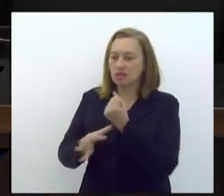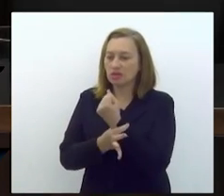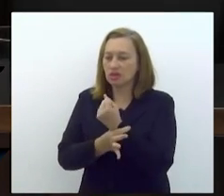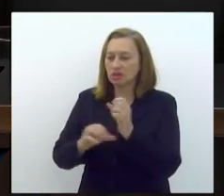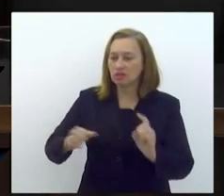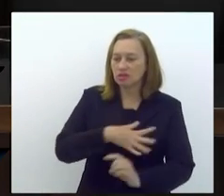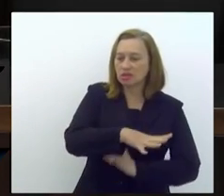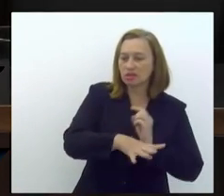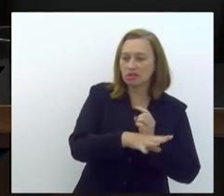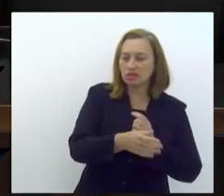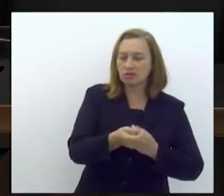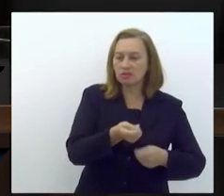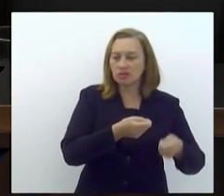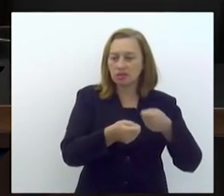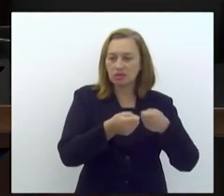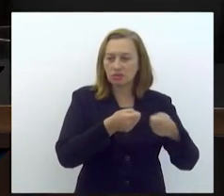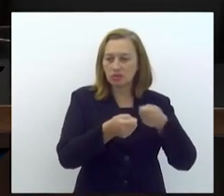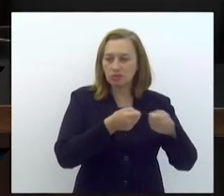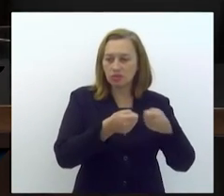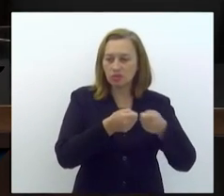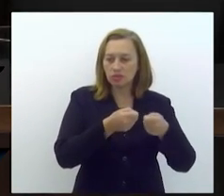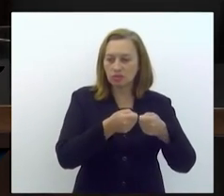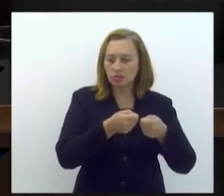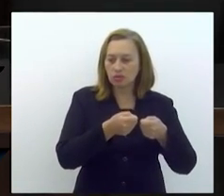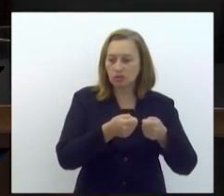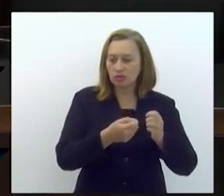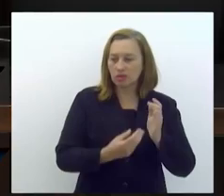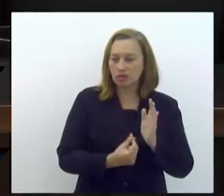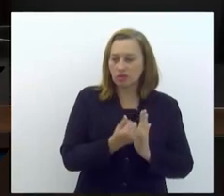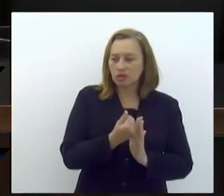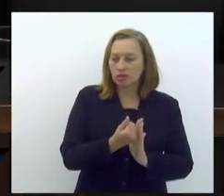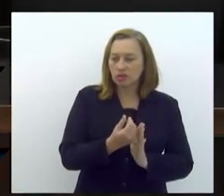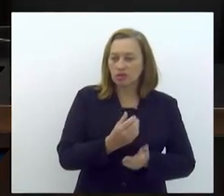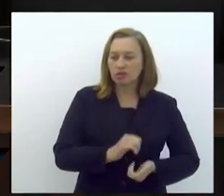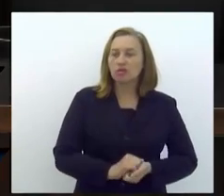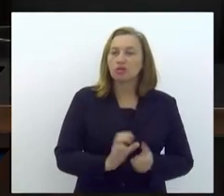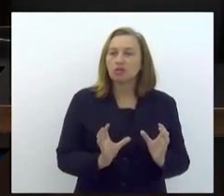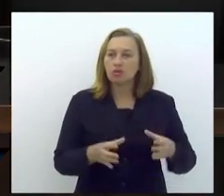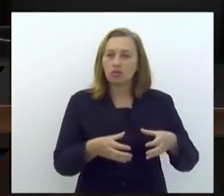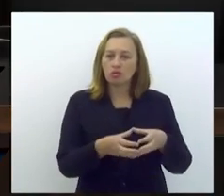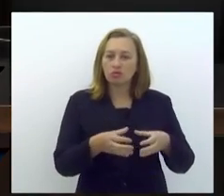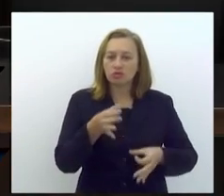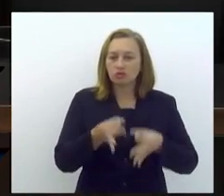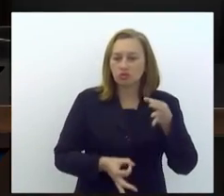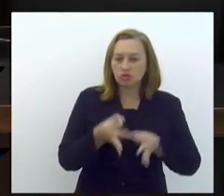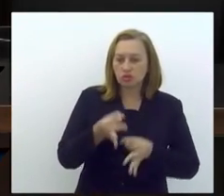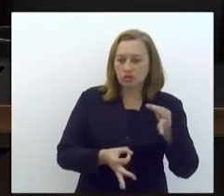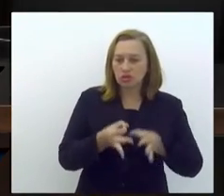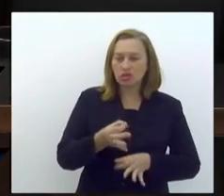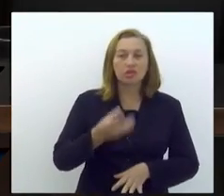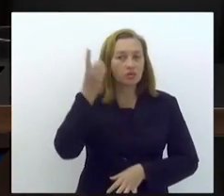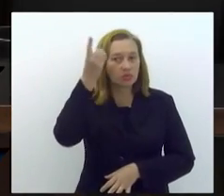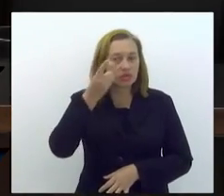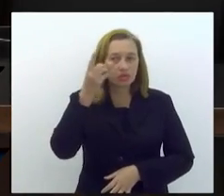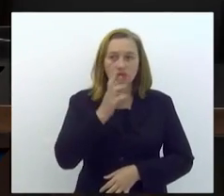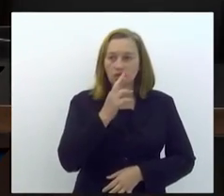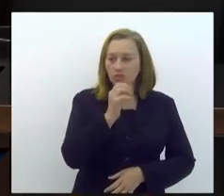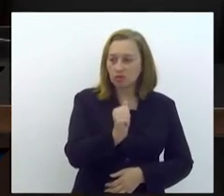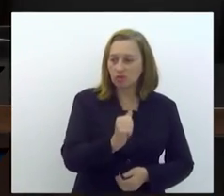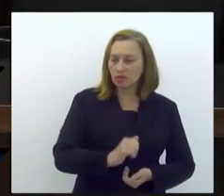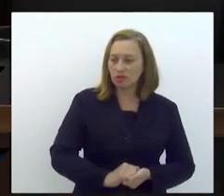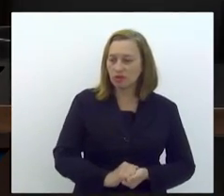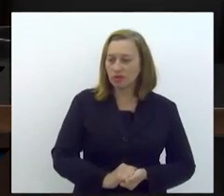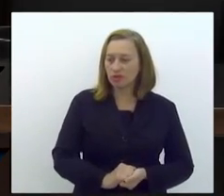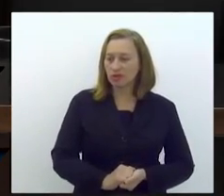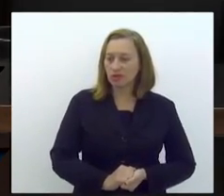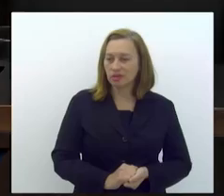orçamento financialização financeira e controle para emitir parecer pela comissão de condição Justiça Deputado Rodrigo Amorim